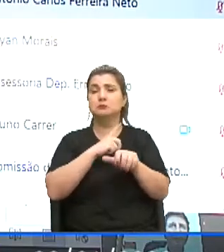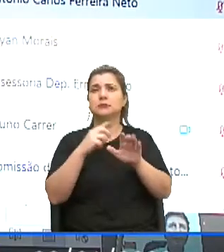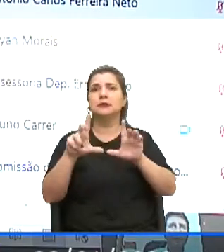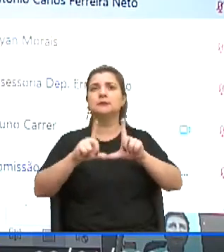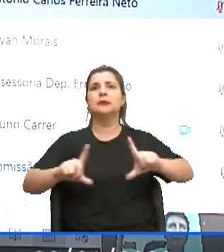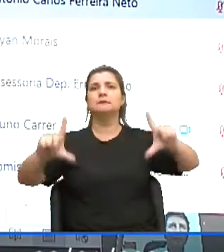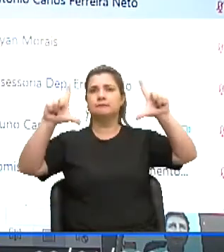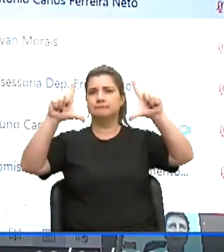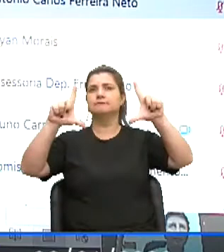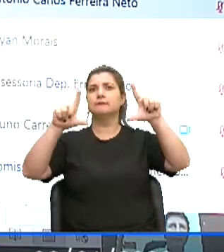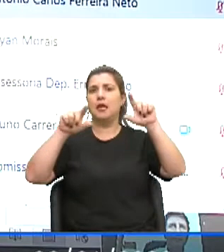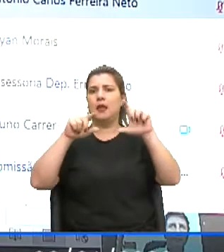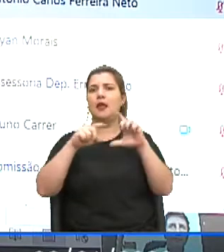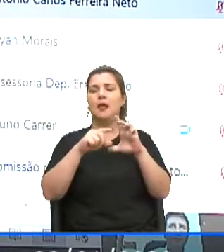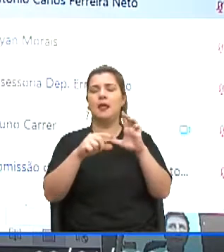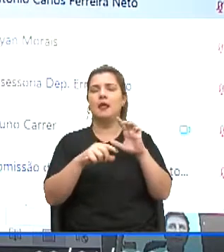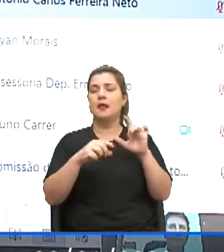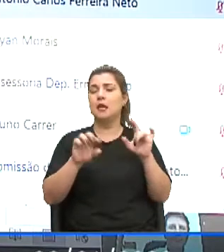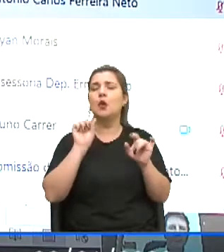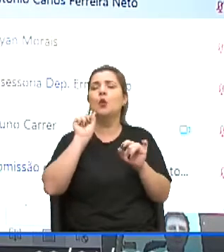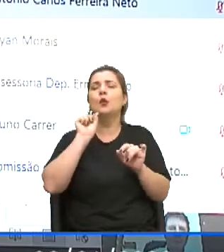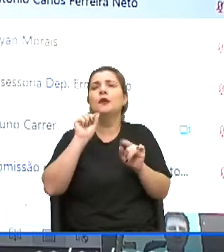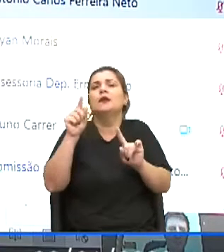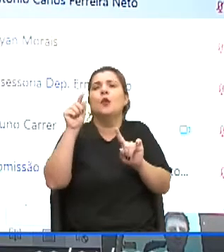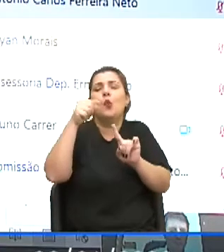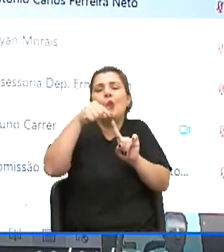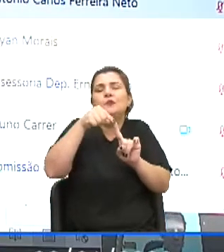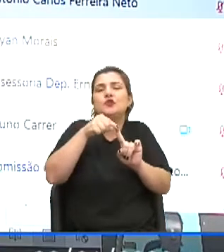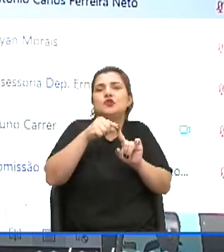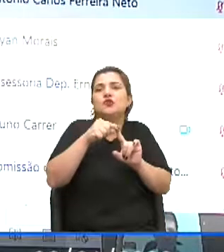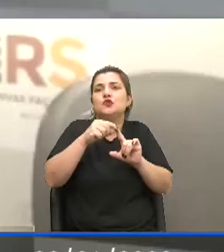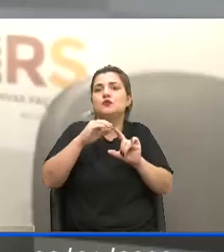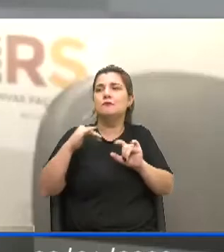tirou os considerandos, então, o que é o objetivo maior para ela,